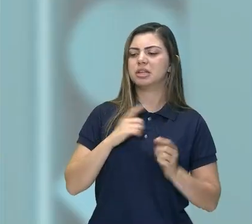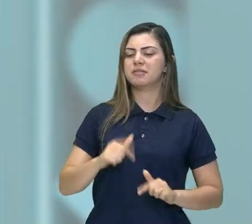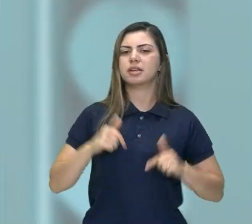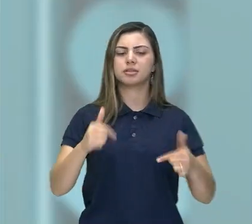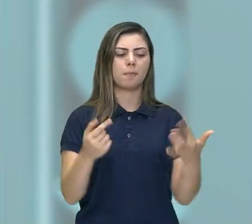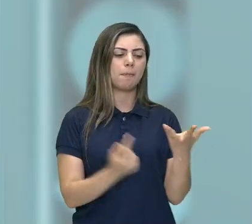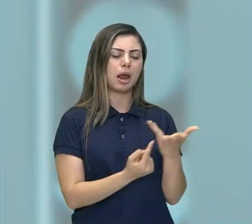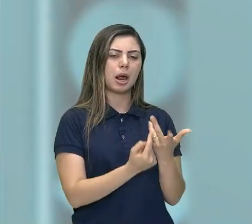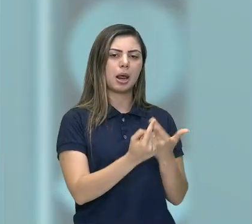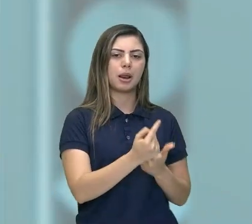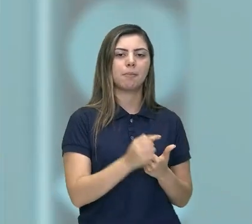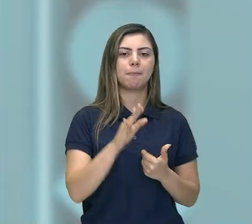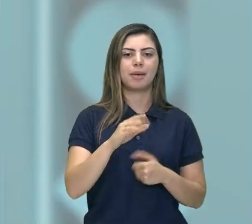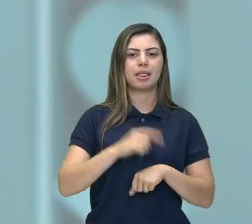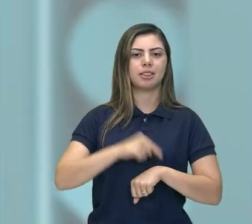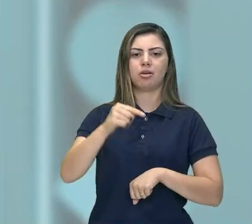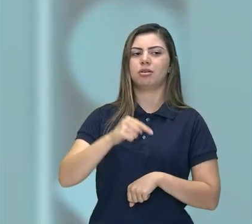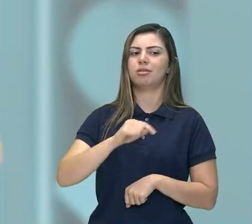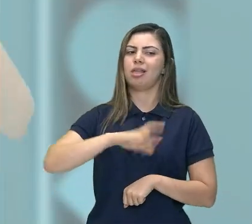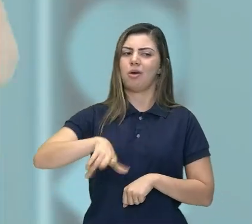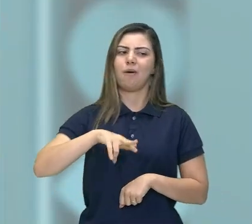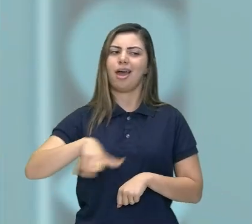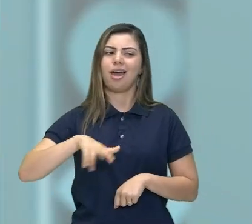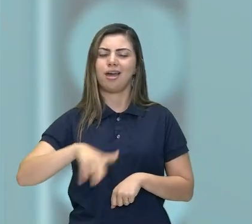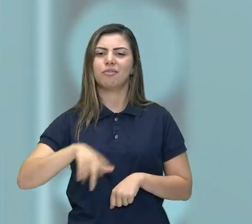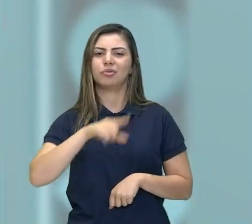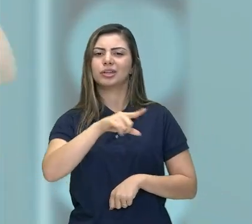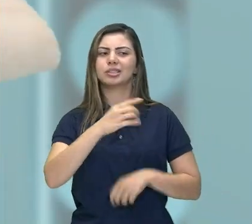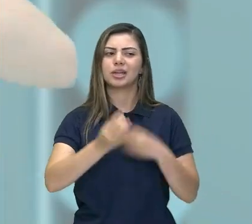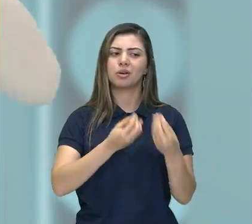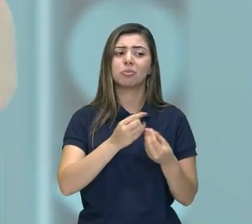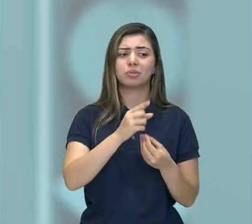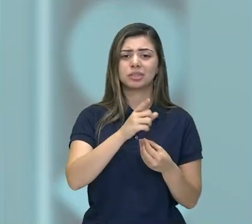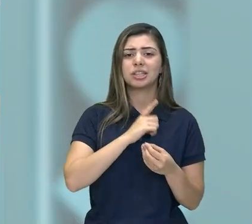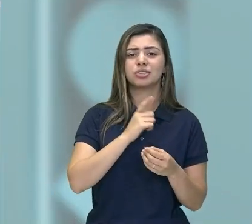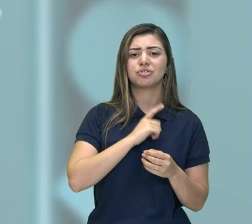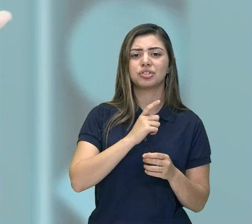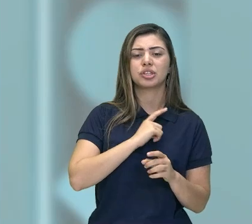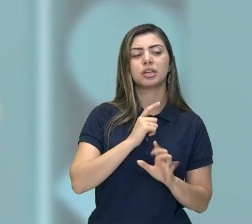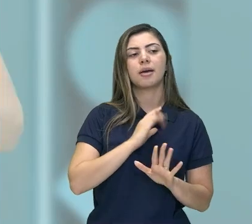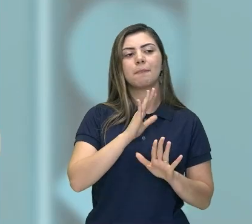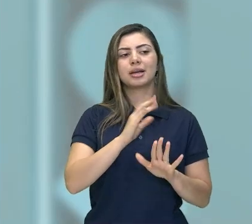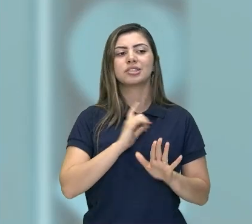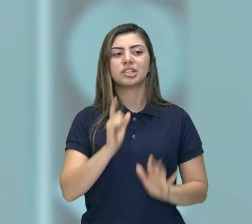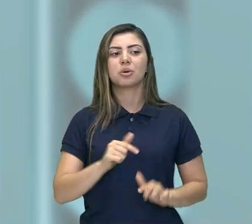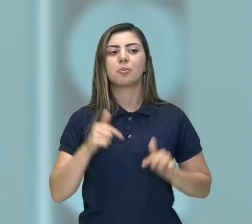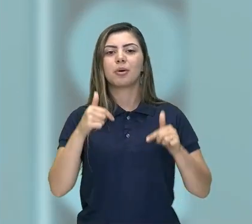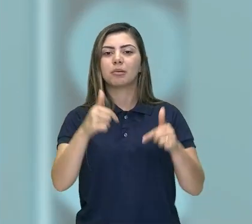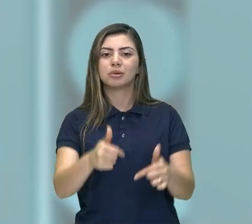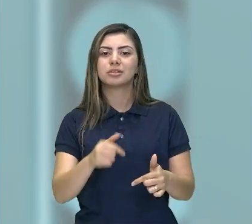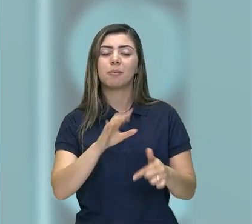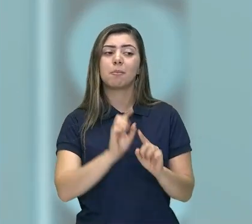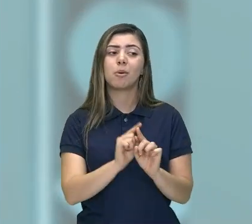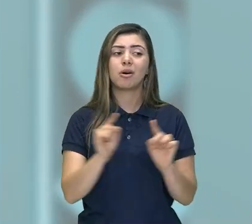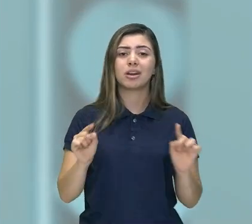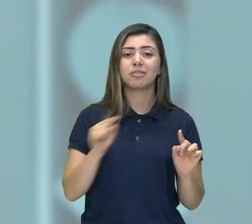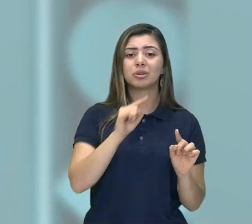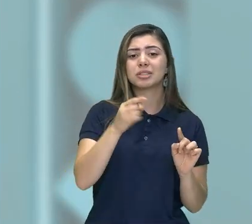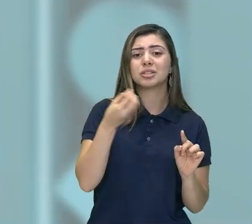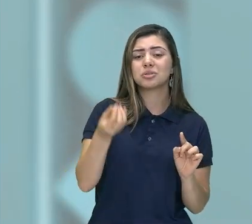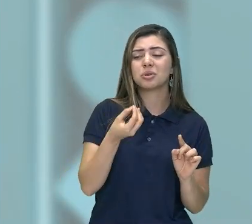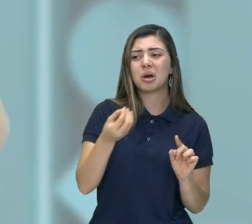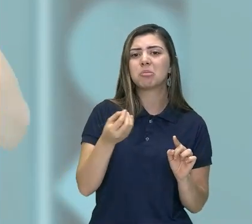na hora lá, a pessoa fala assim, não, mas não é bem isso, você tinha esse tal título, você assumia essa posição, mas na realidade você era um